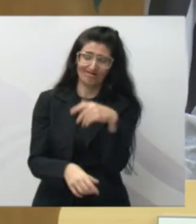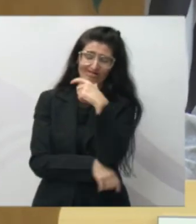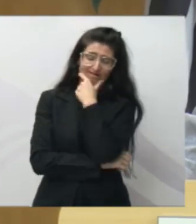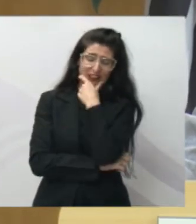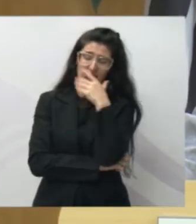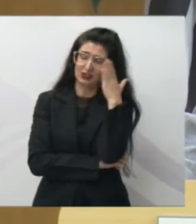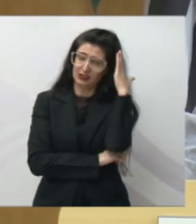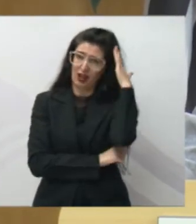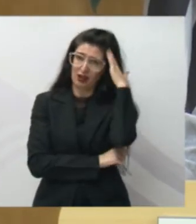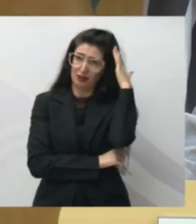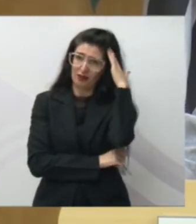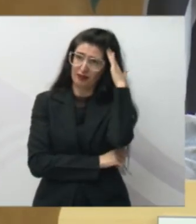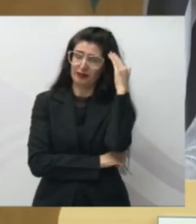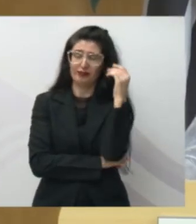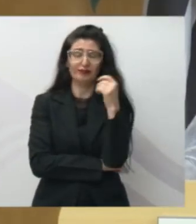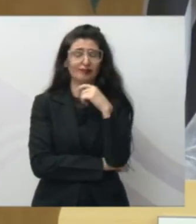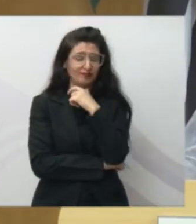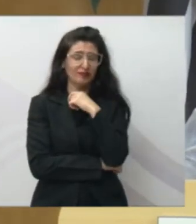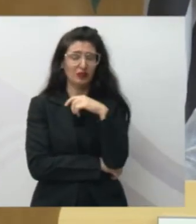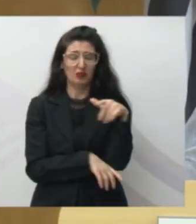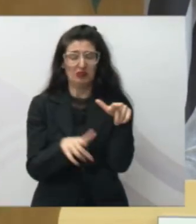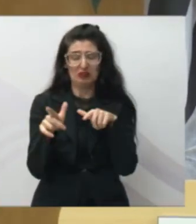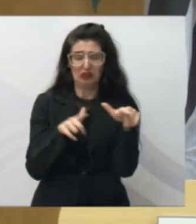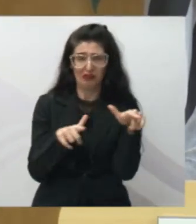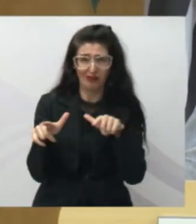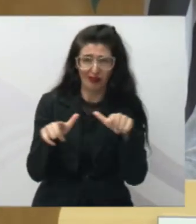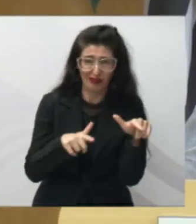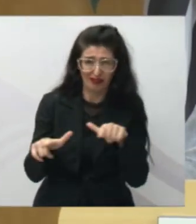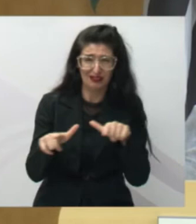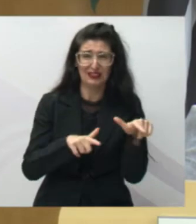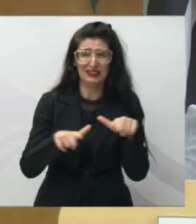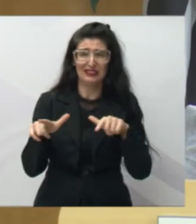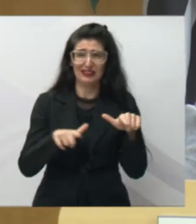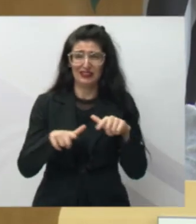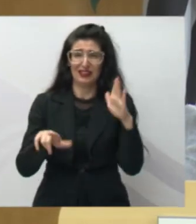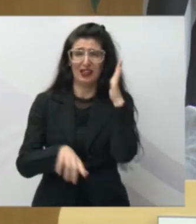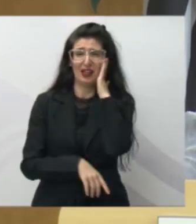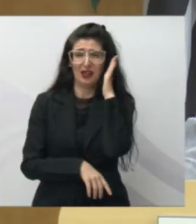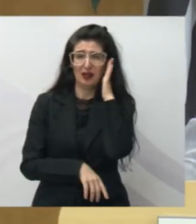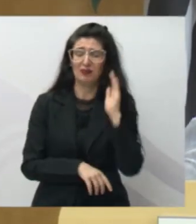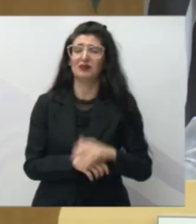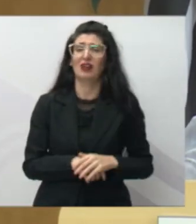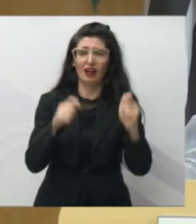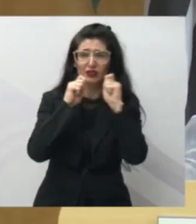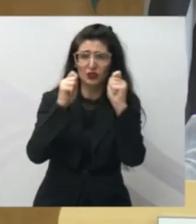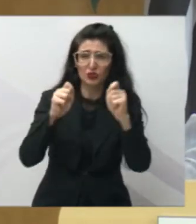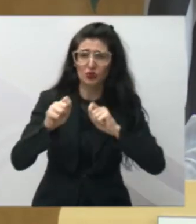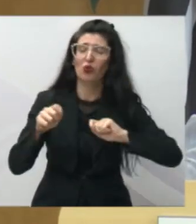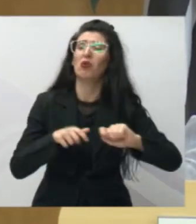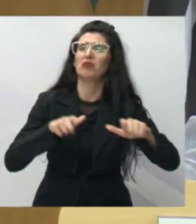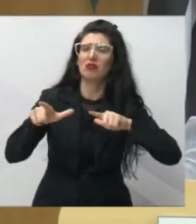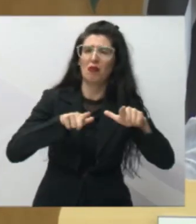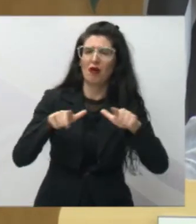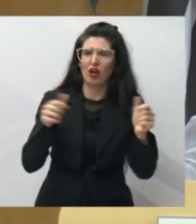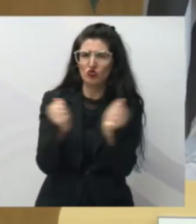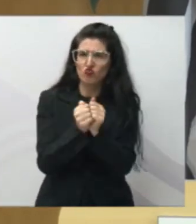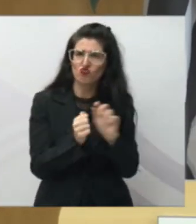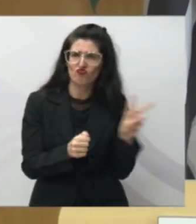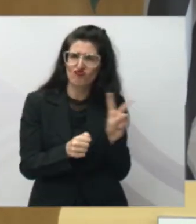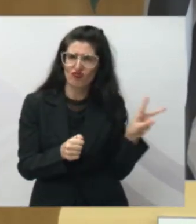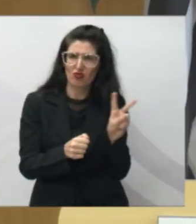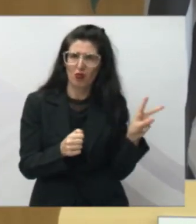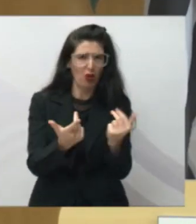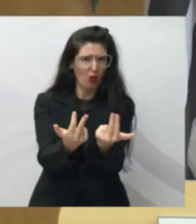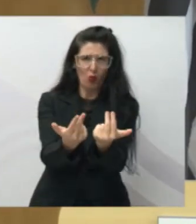sabe, né, do nosso trabalho, sabe do trabalho dos assessores nessa Câmara, e é como o